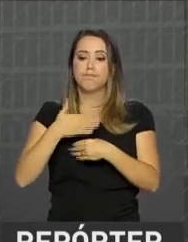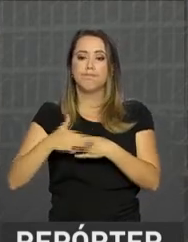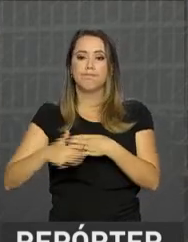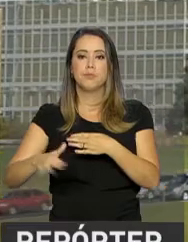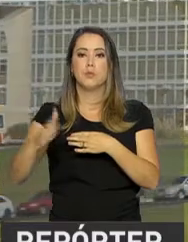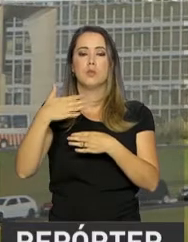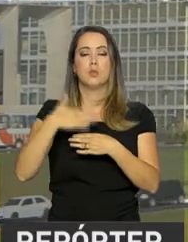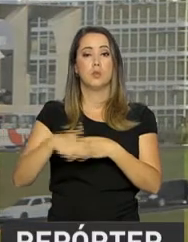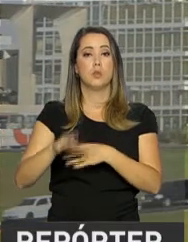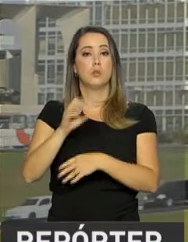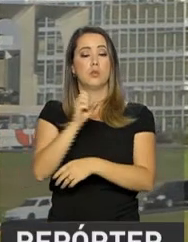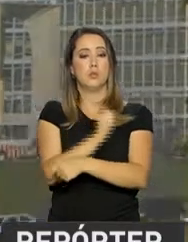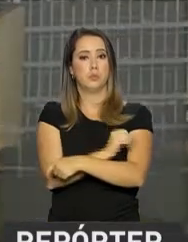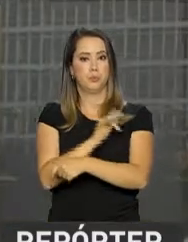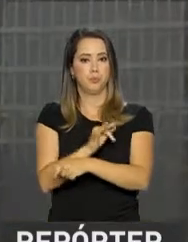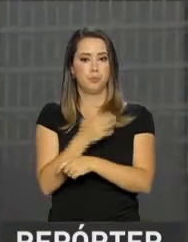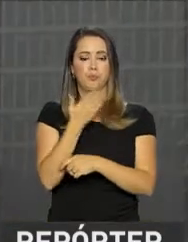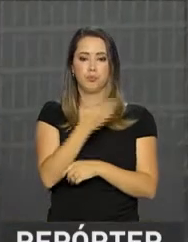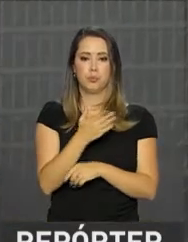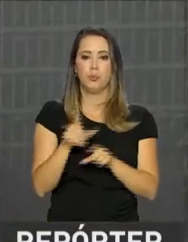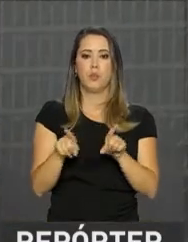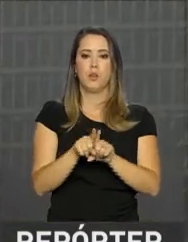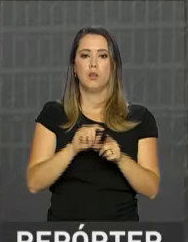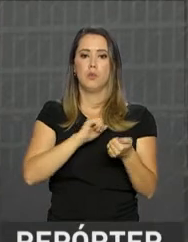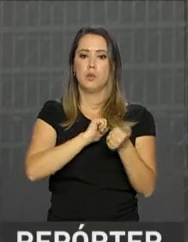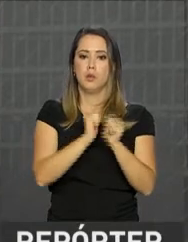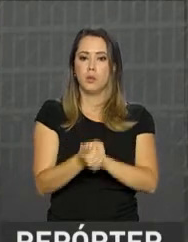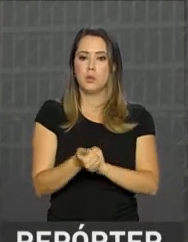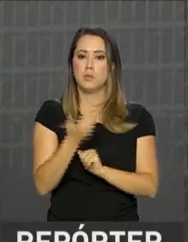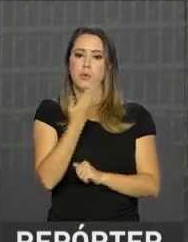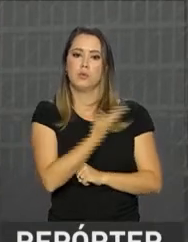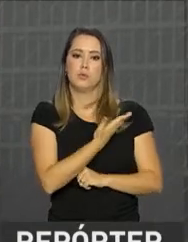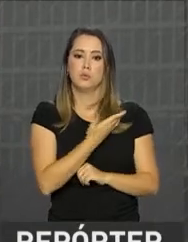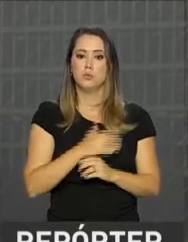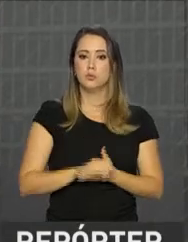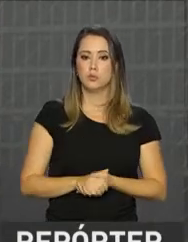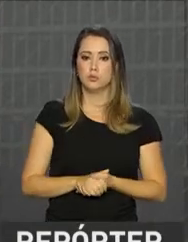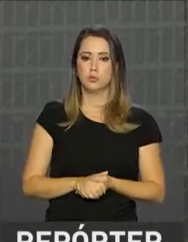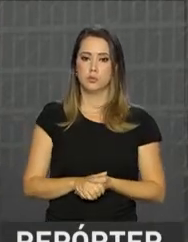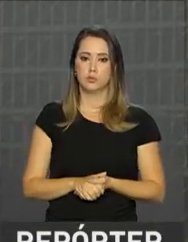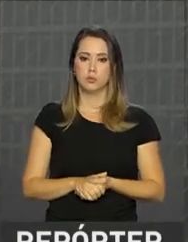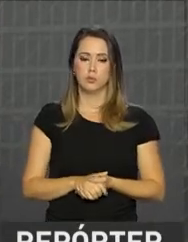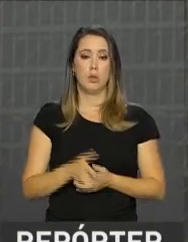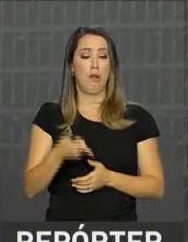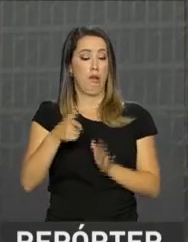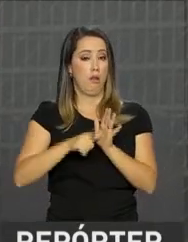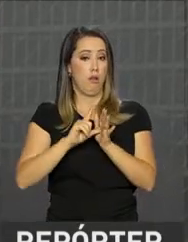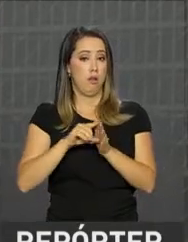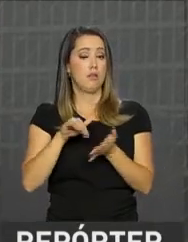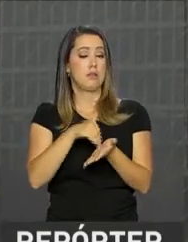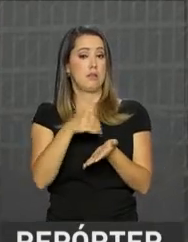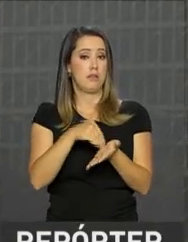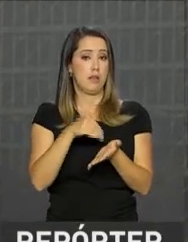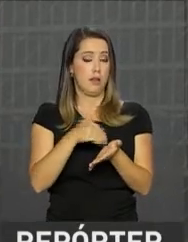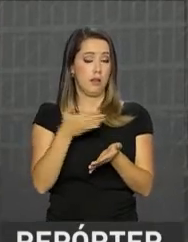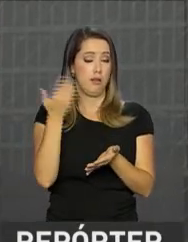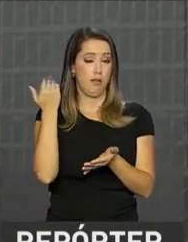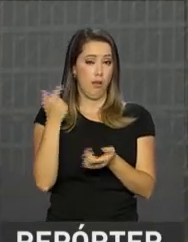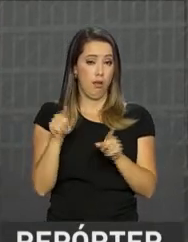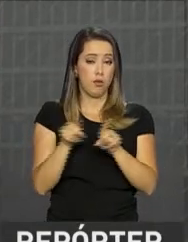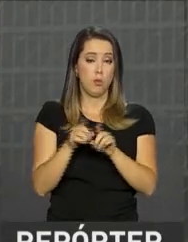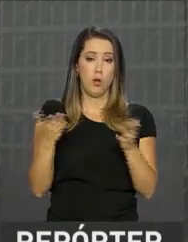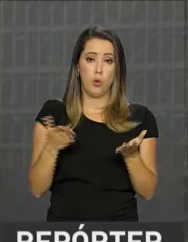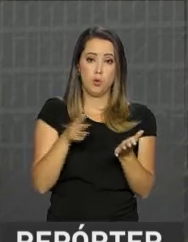e no esporte leandro cruz fróes da silva que era secretário nacional de esporte educação lazer e inclusão social